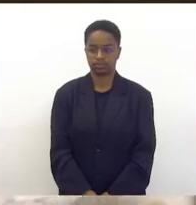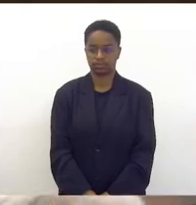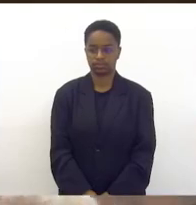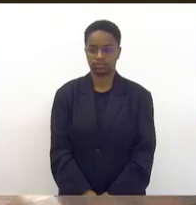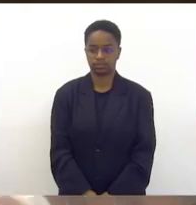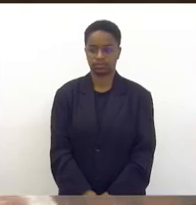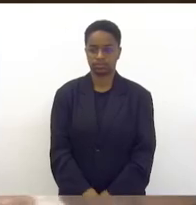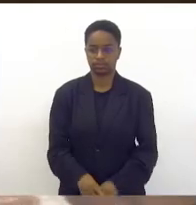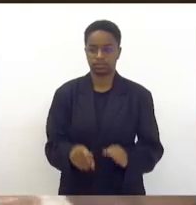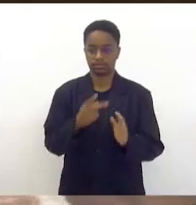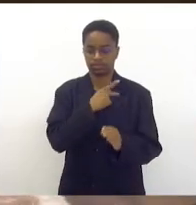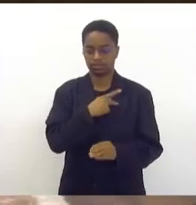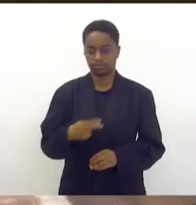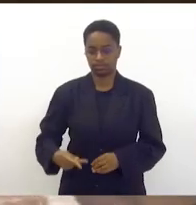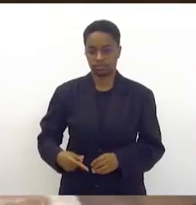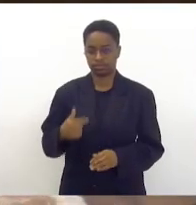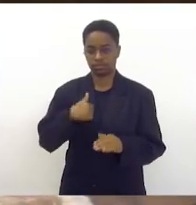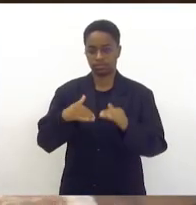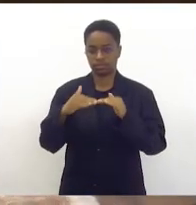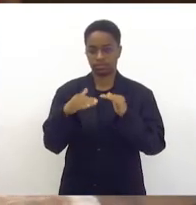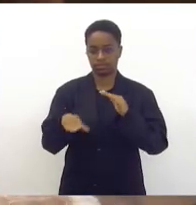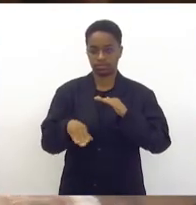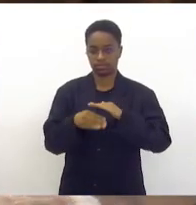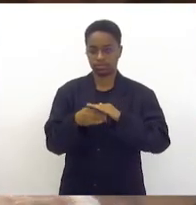Senhor presidente, é favorável à emenda.